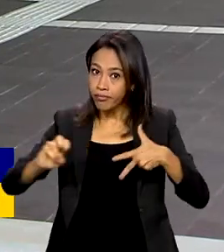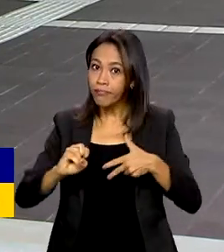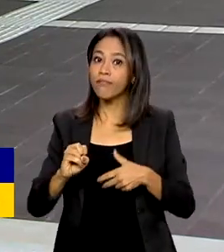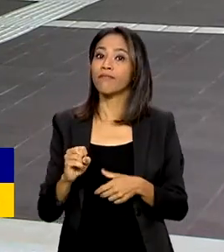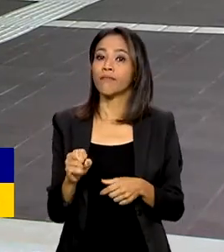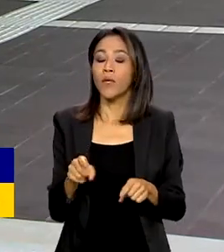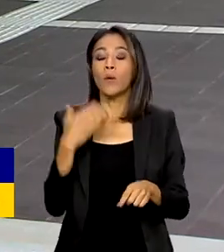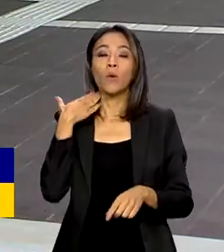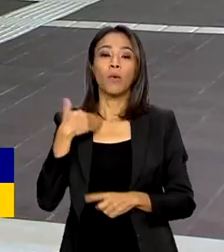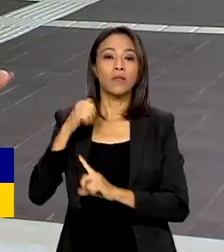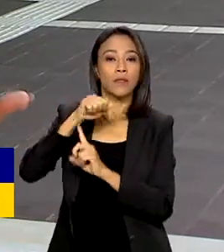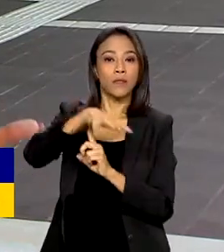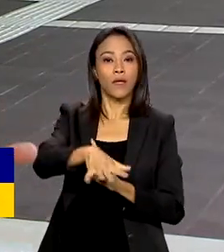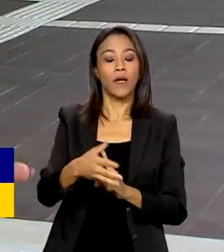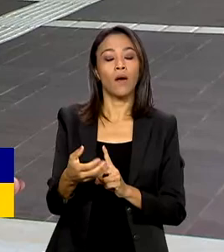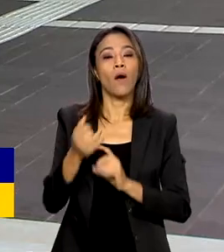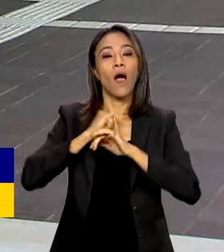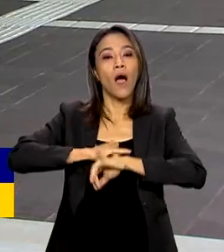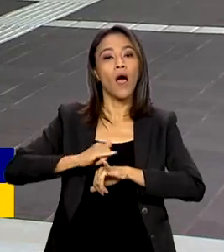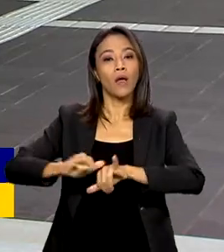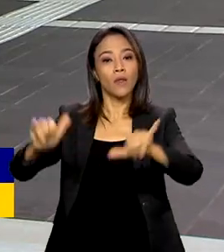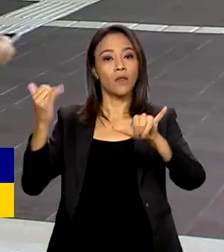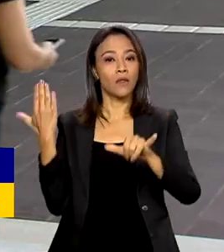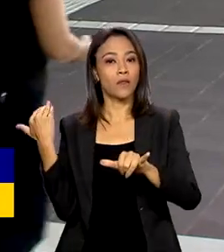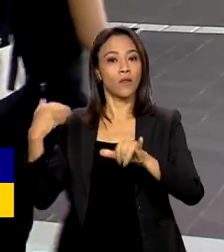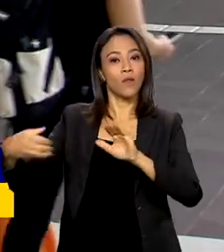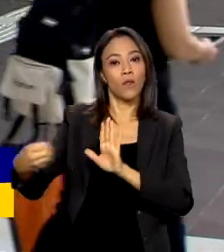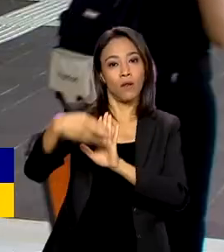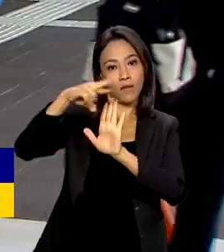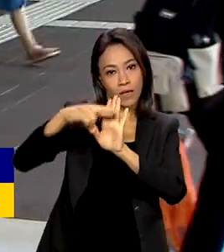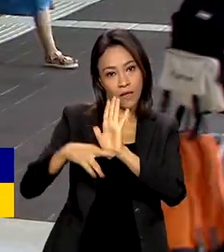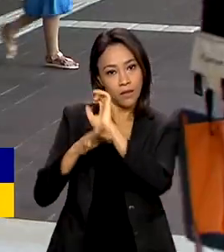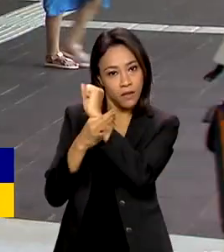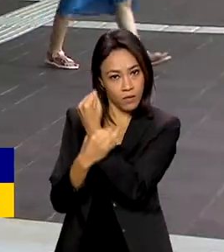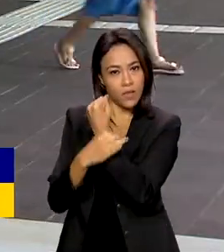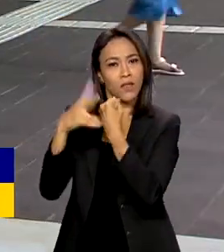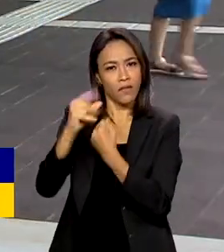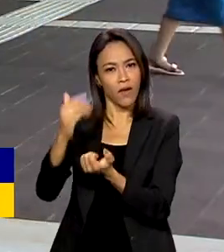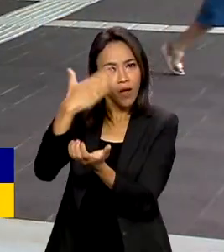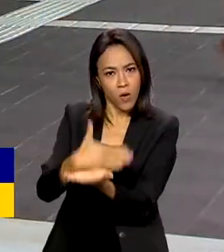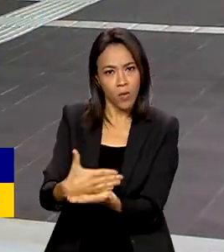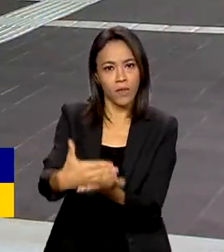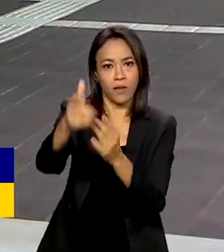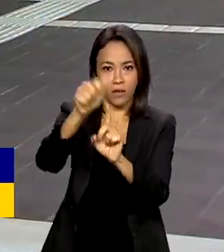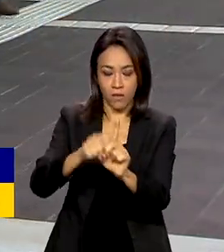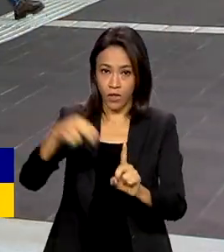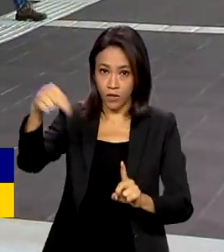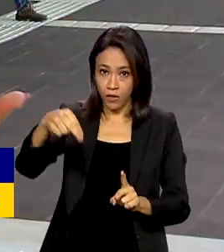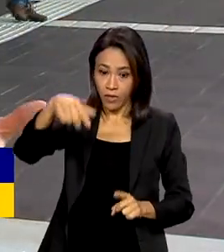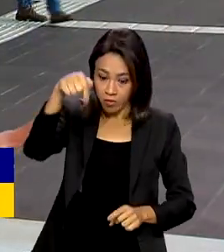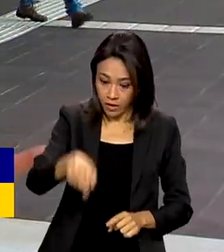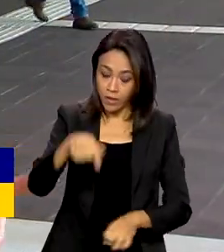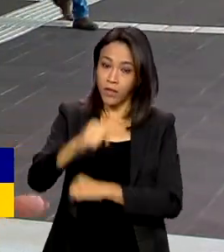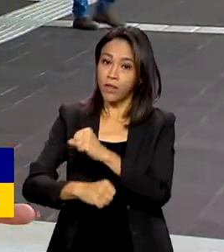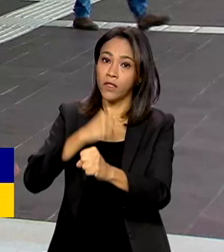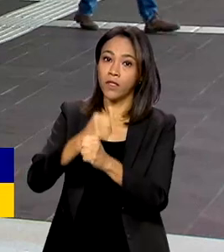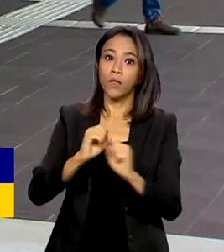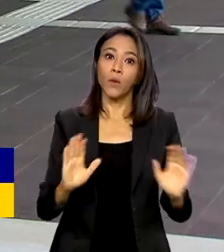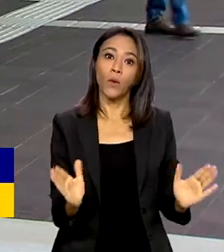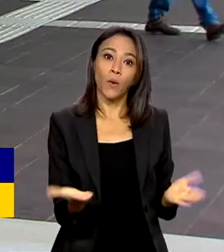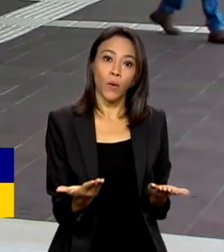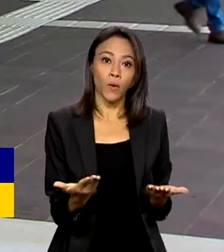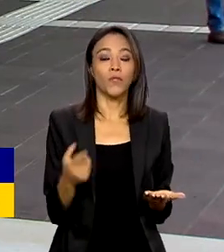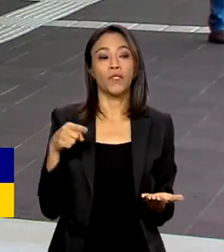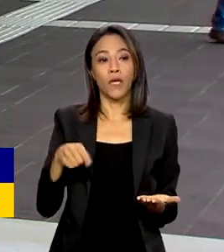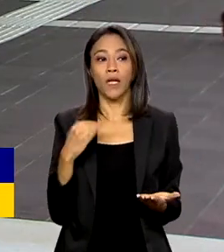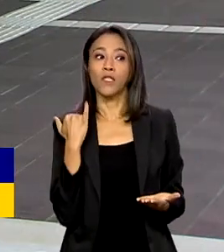Banco Central anunciou novos mecanismos de segurança, que vão entrar em vigor em novembro deste ano. Hoje, as instituições